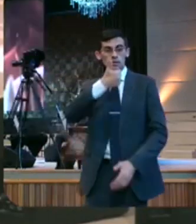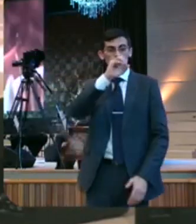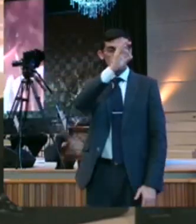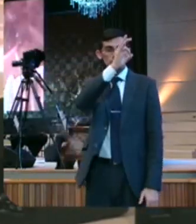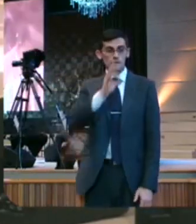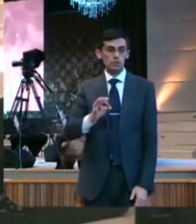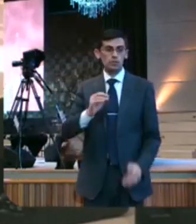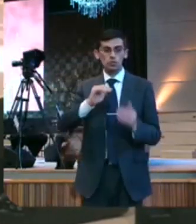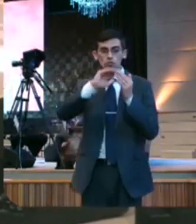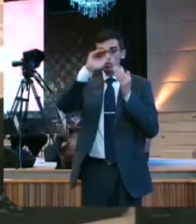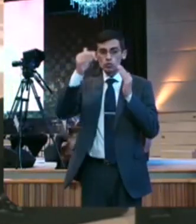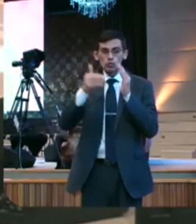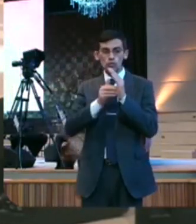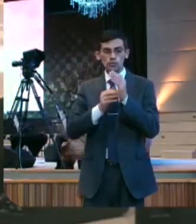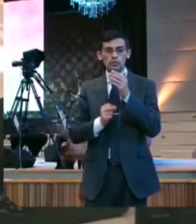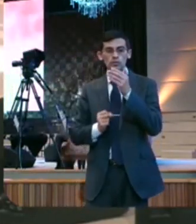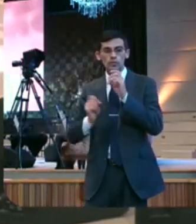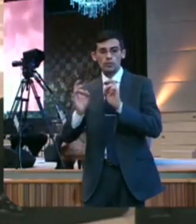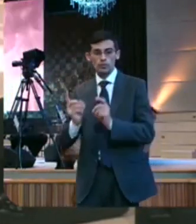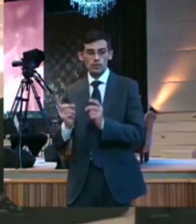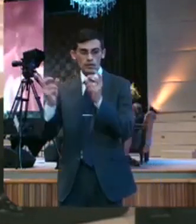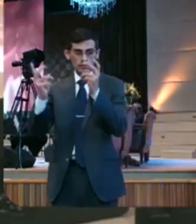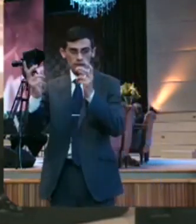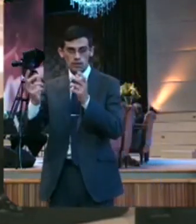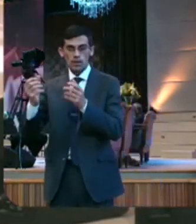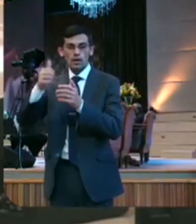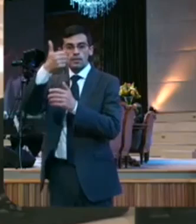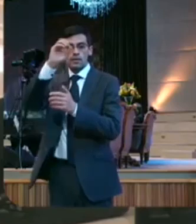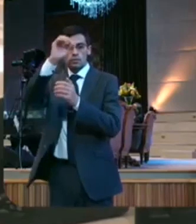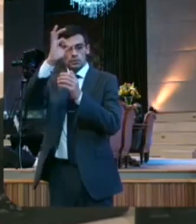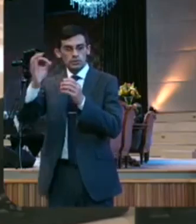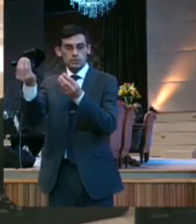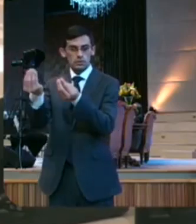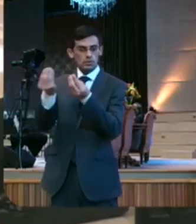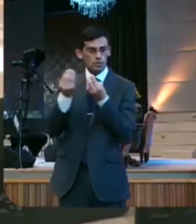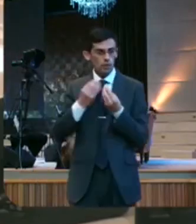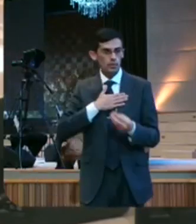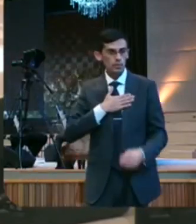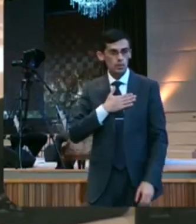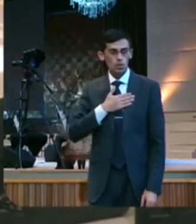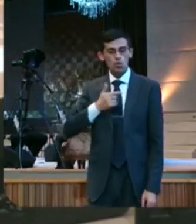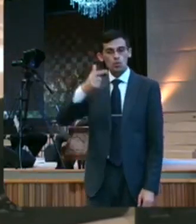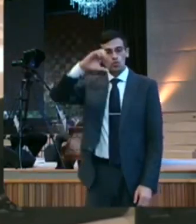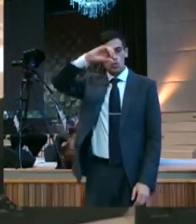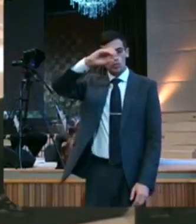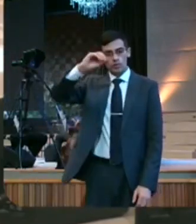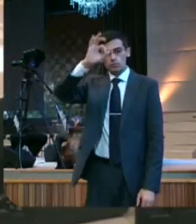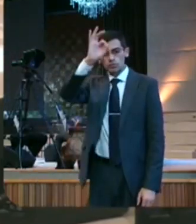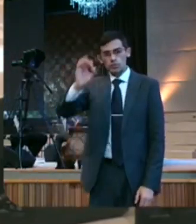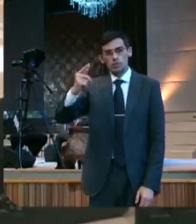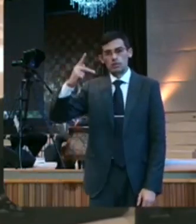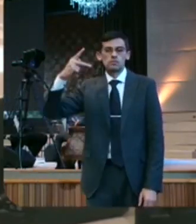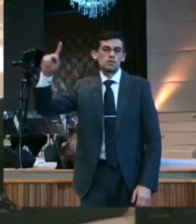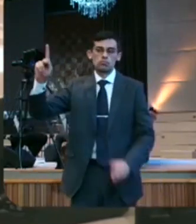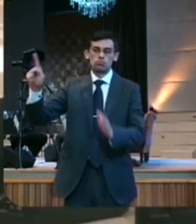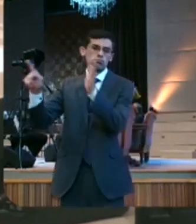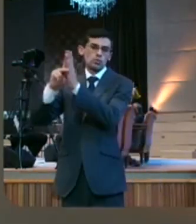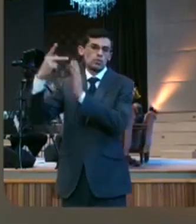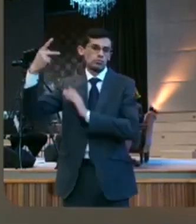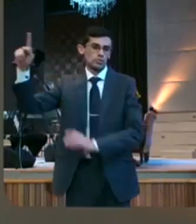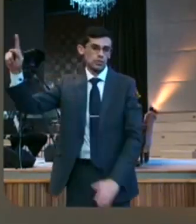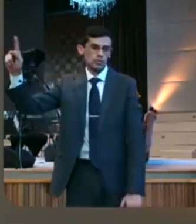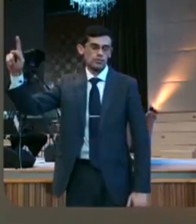do seu faturamento todo mês. O restante, o que você fizer, problema é seu.